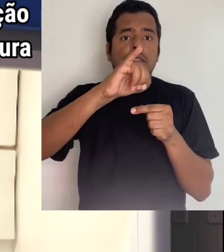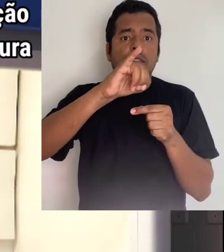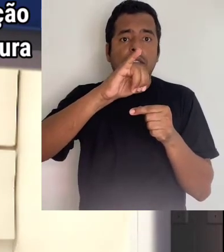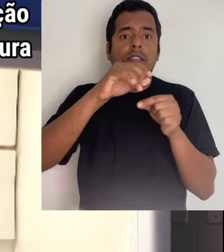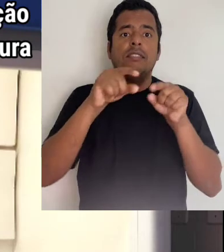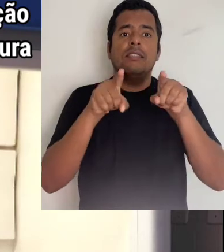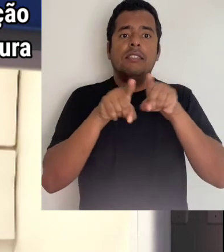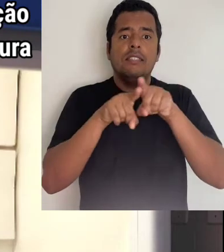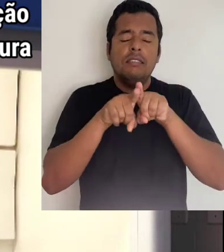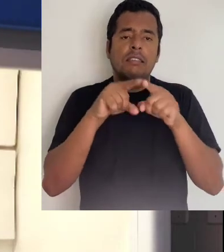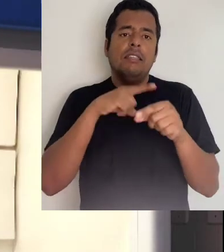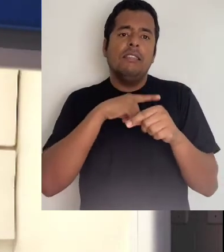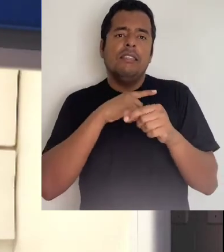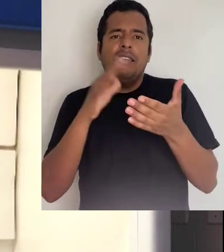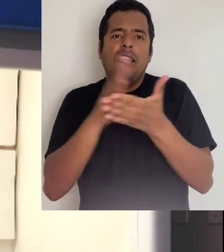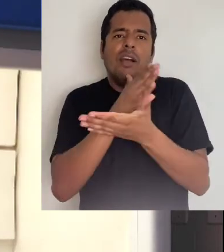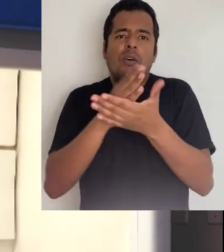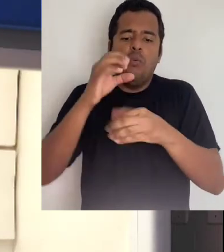passou